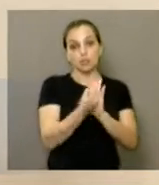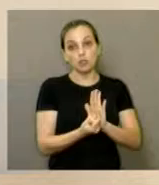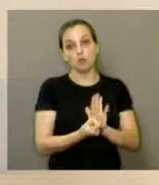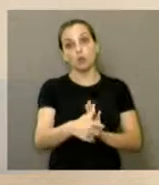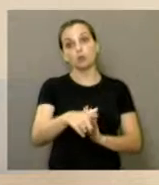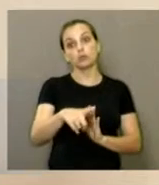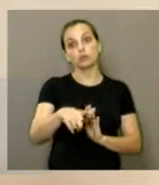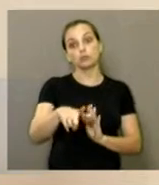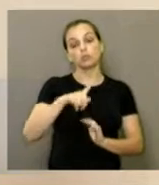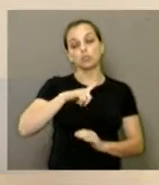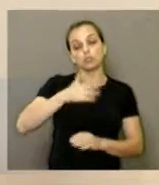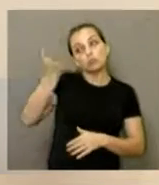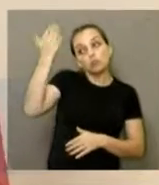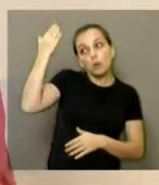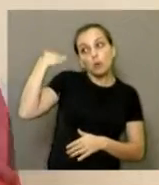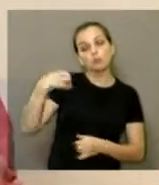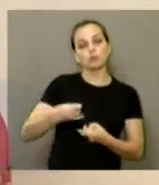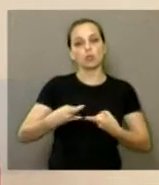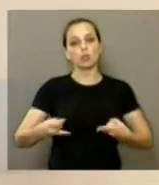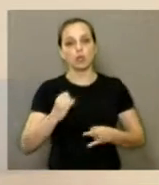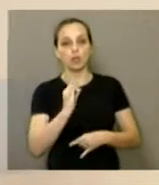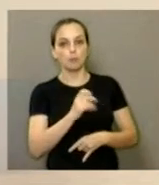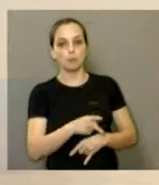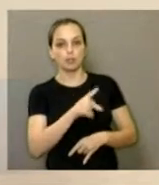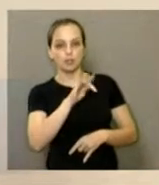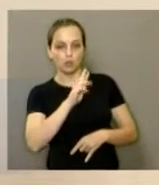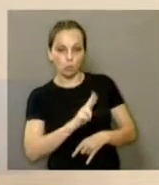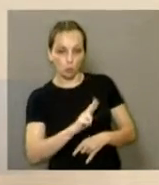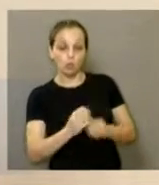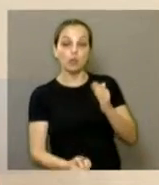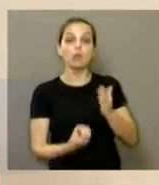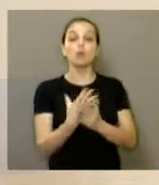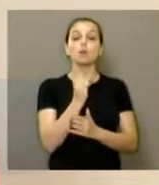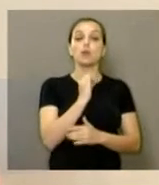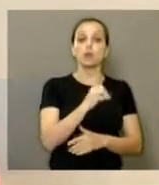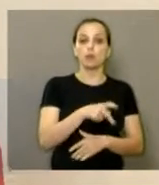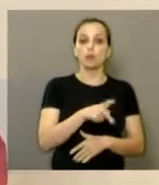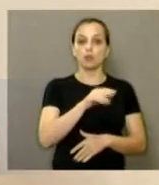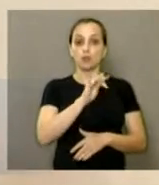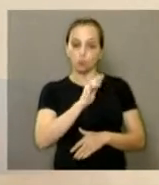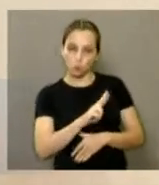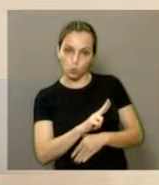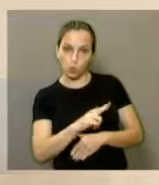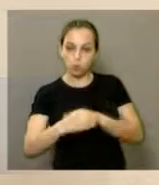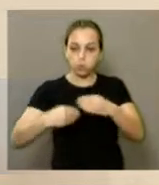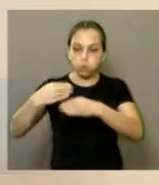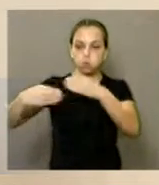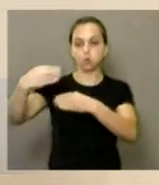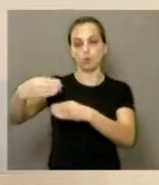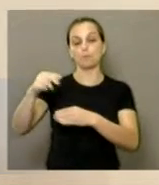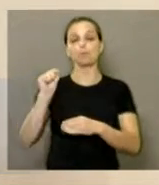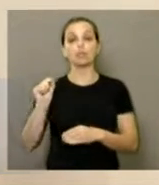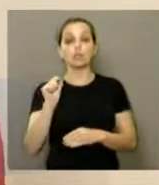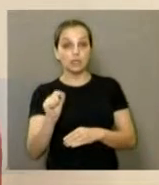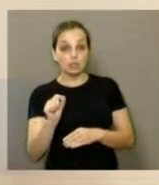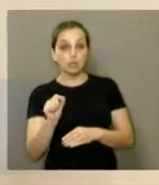IPTU. Eliminamos e criamos o IPTU progressivo. E isso foi